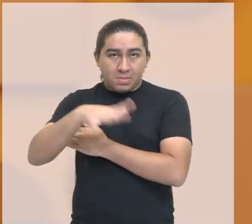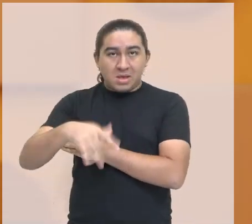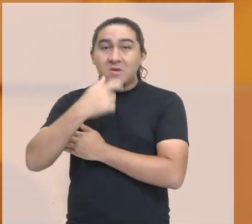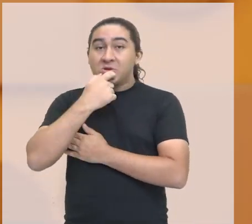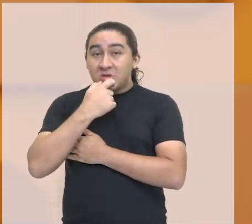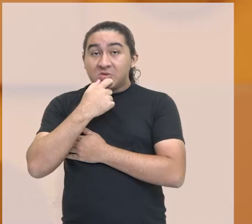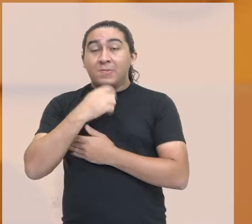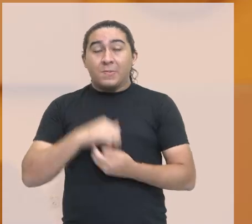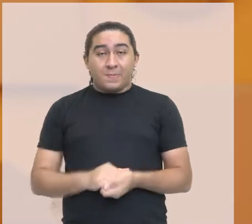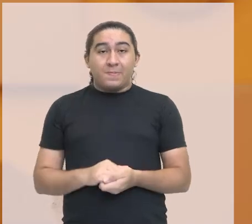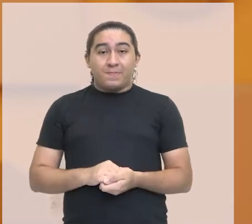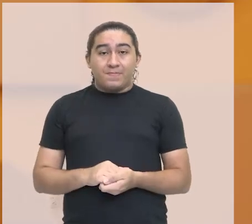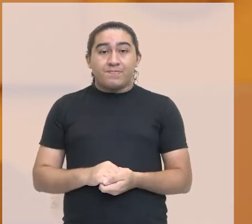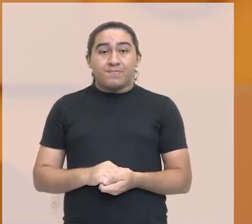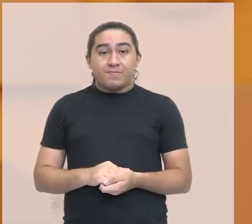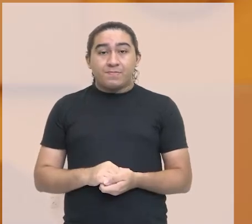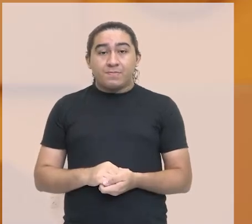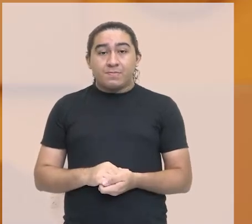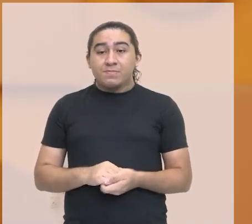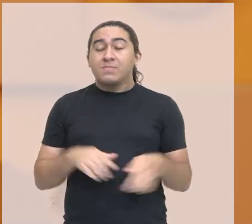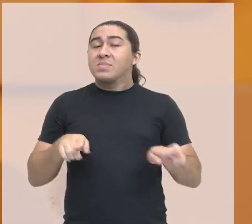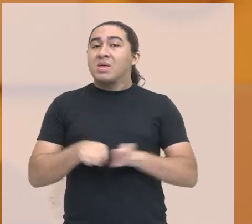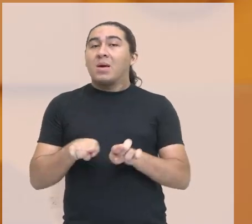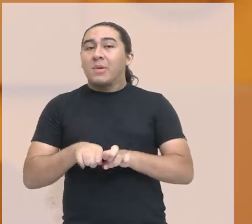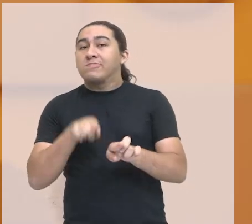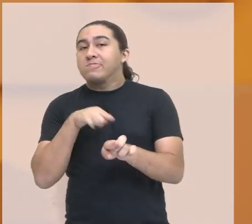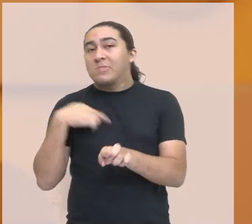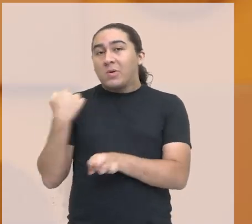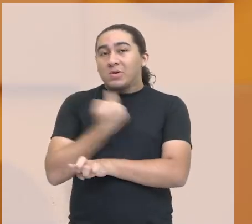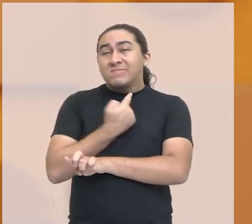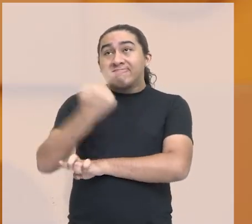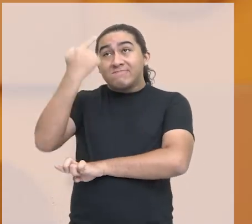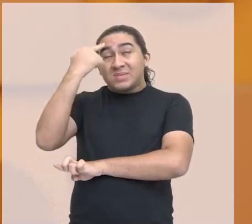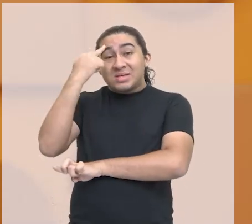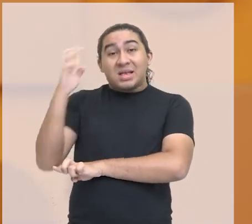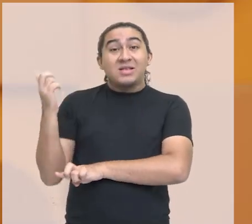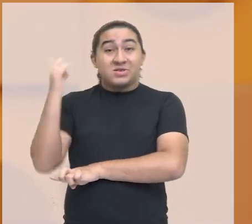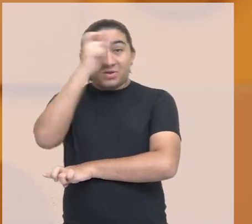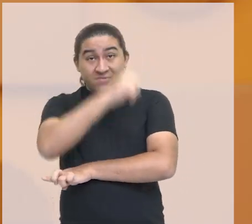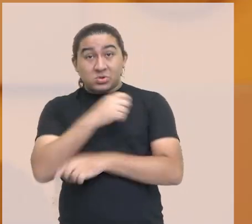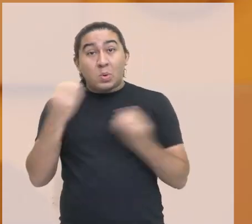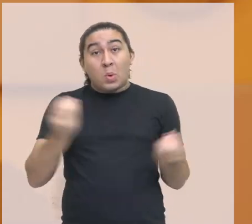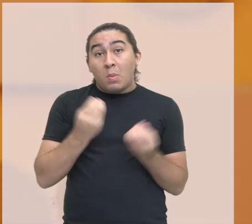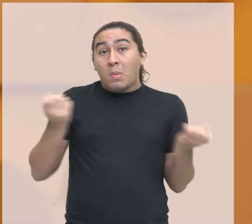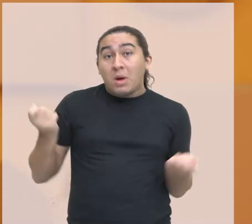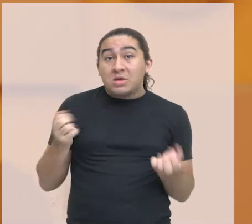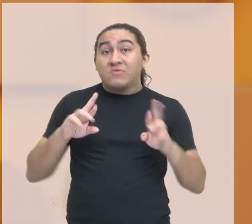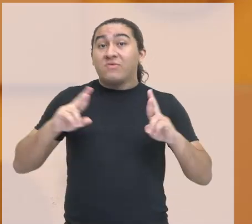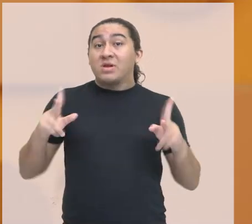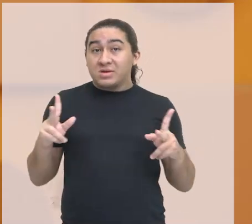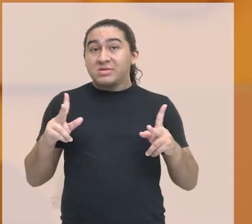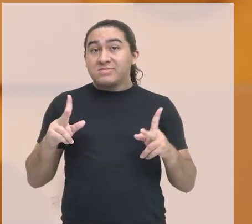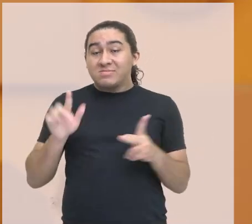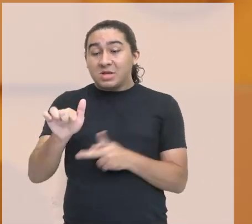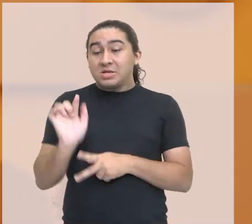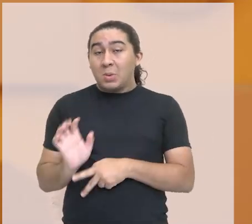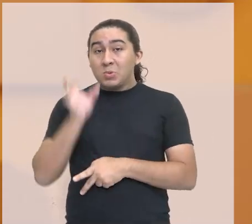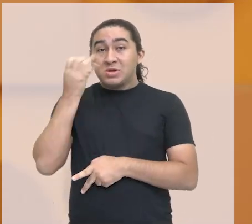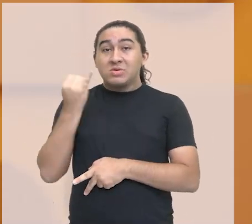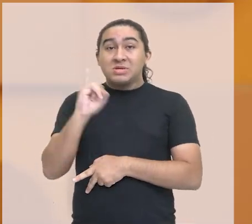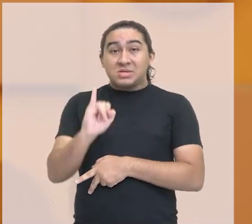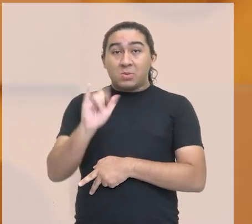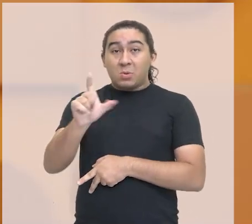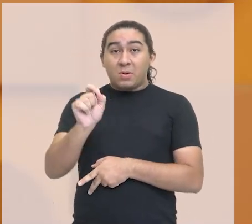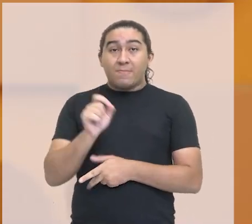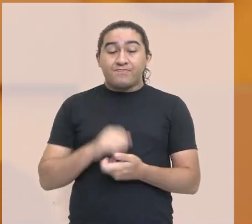Grã-Bretanha, o que dificilmente a gente pode imaginar um resultado diferente do que aconteceu se